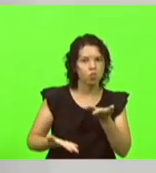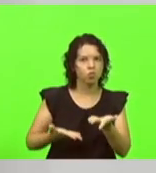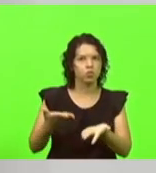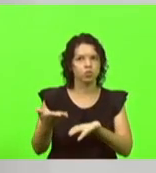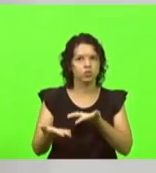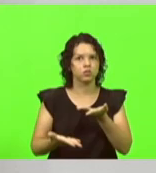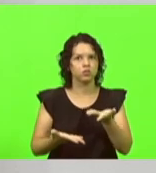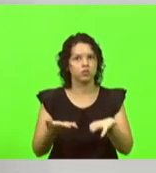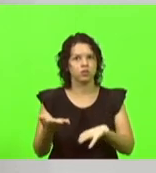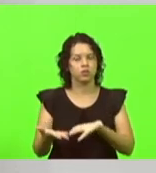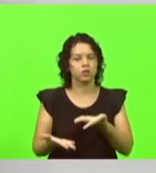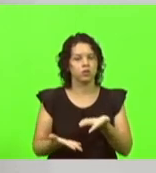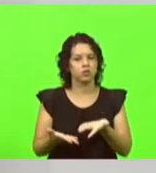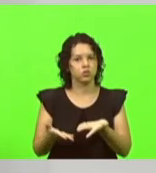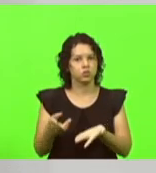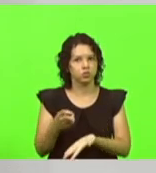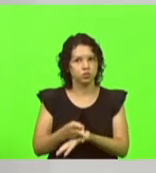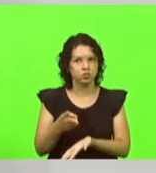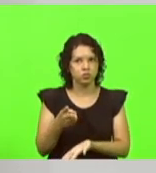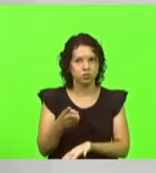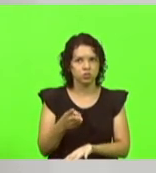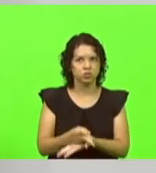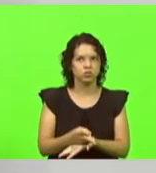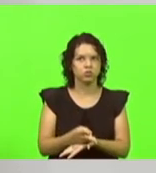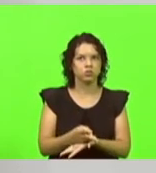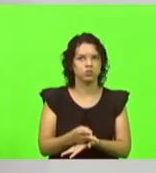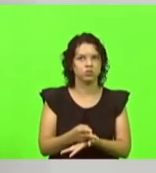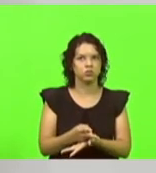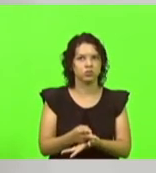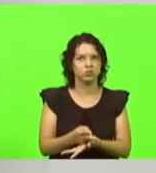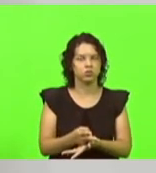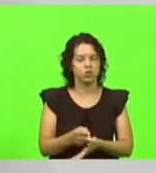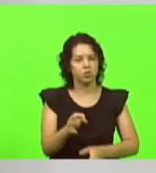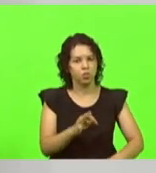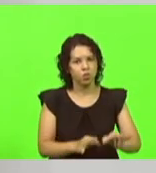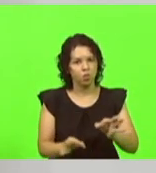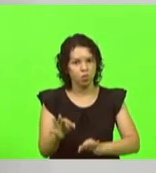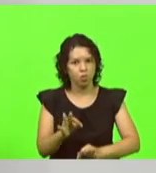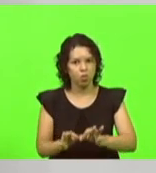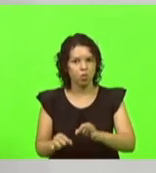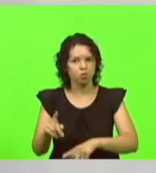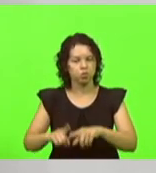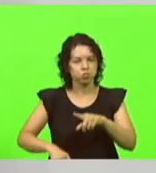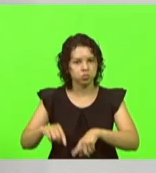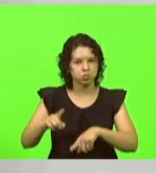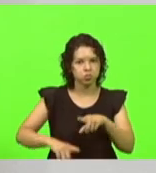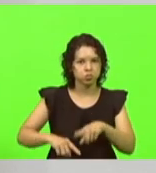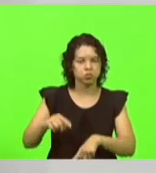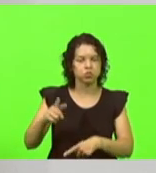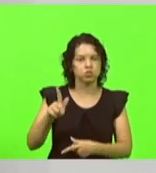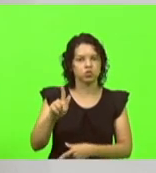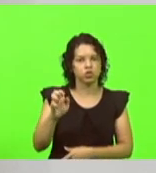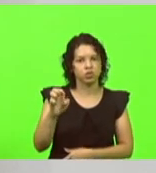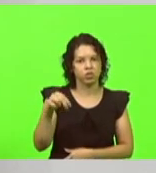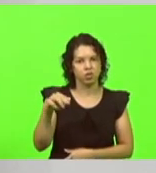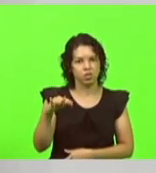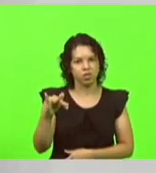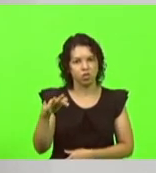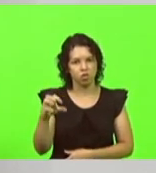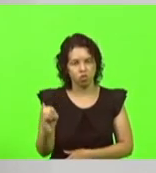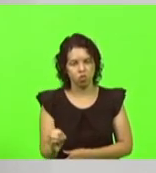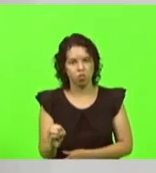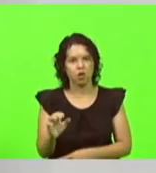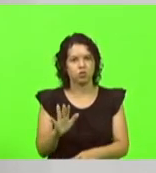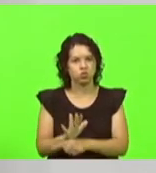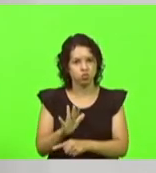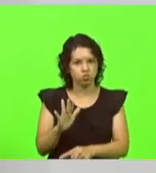tivemos de fazermos material genético que, posso dizer, contribuiu para o